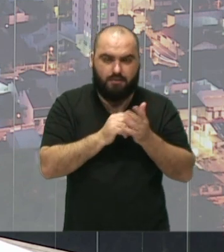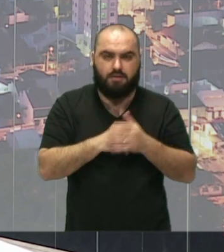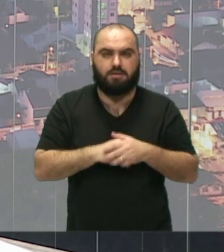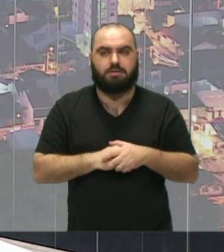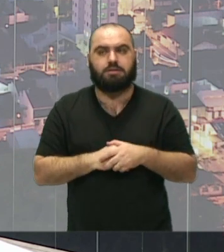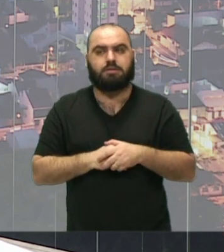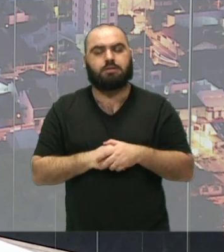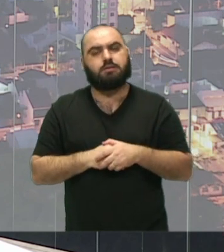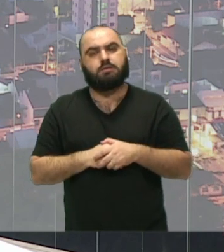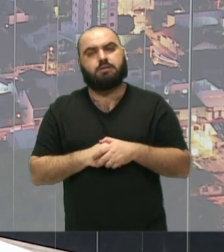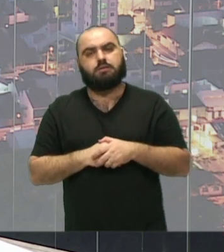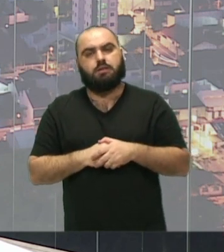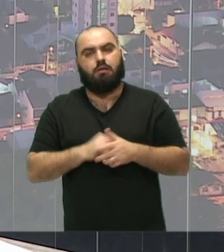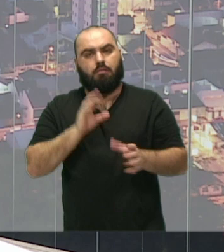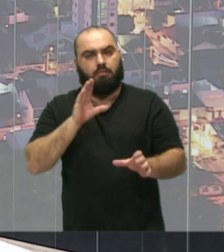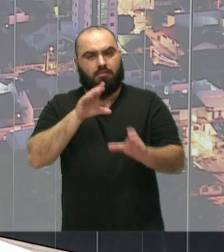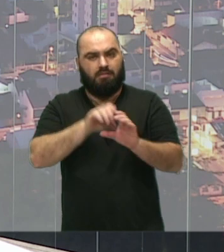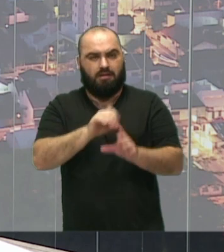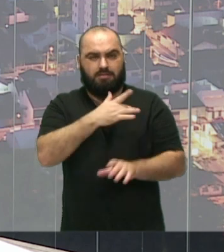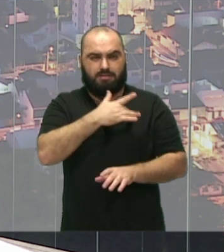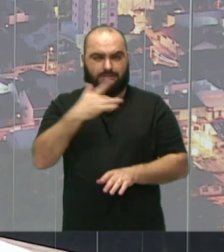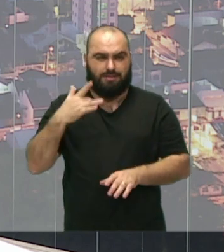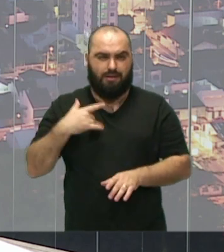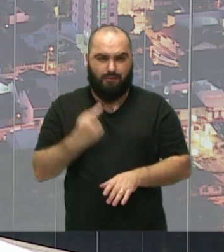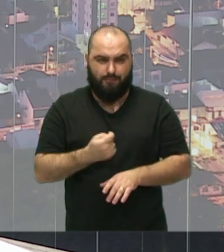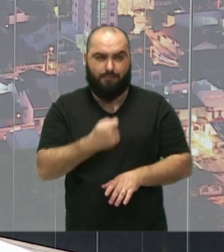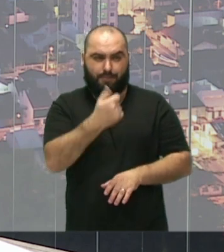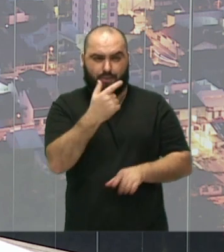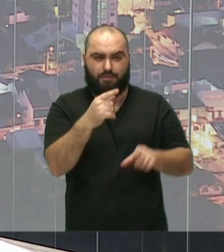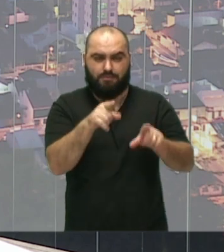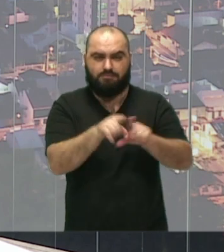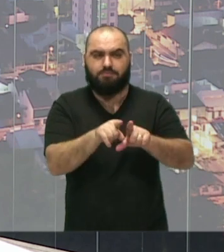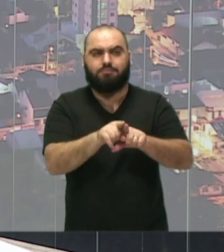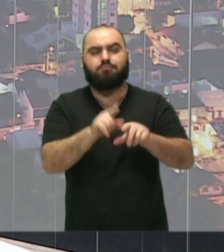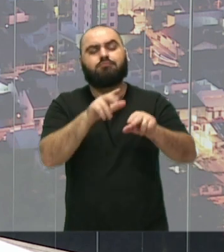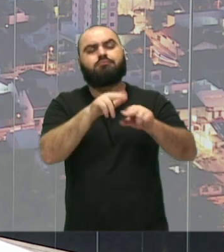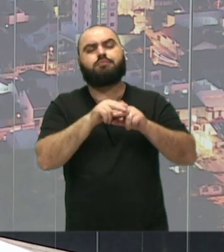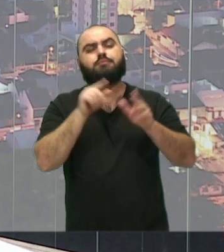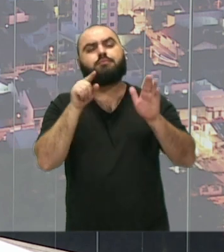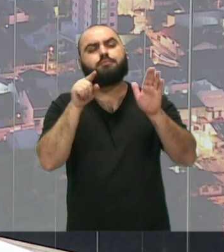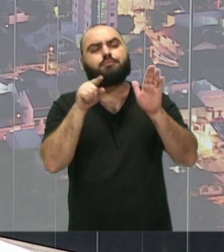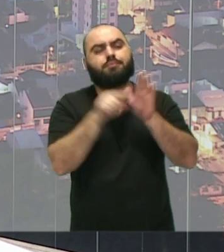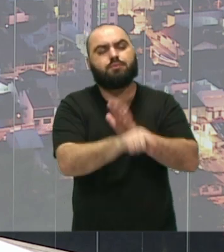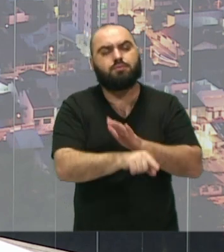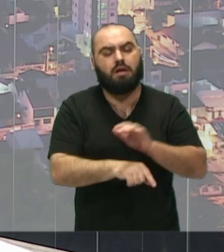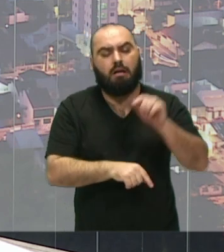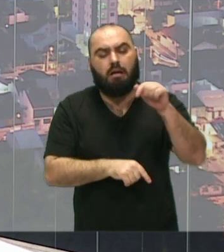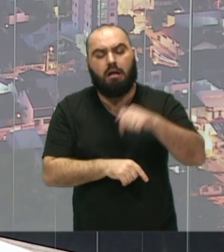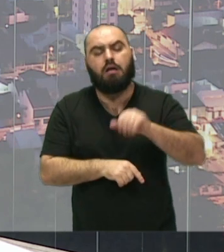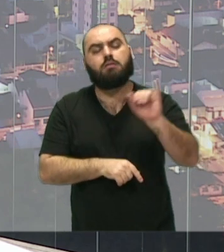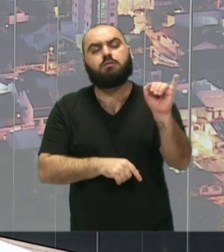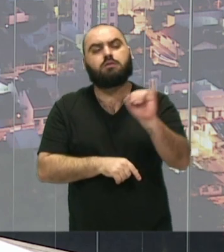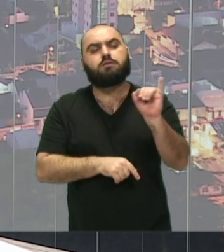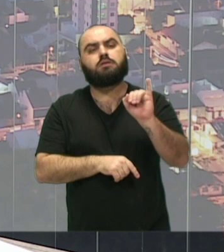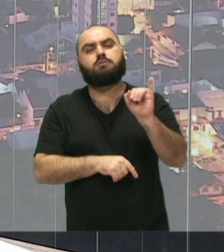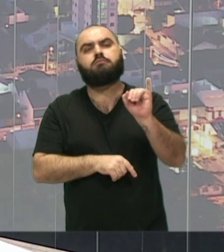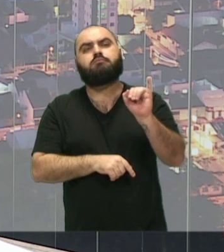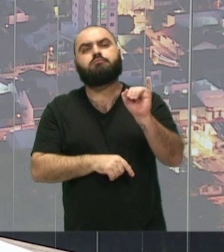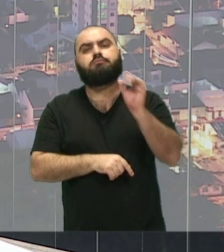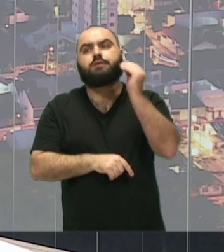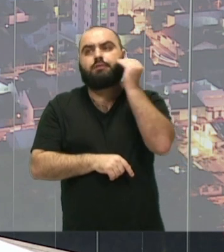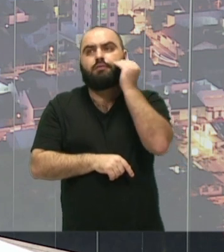também na pouca saúde. Sim. Como é que está isso aqui? O que se tem feito aqui em Itajaí para que